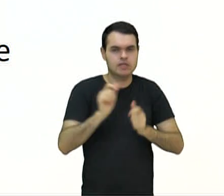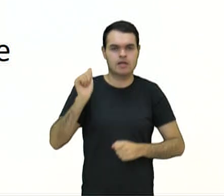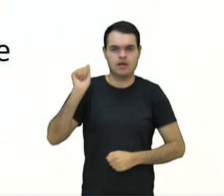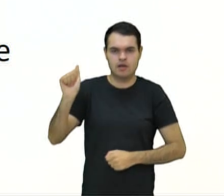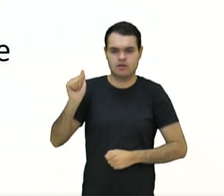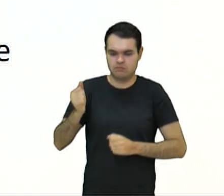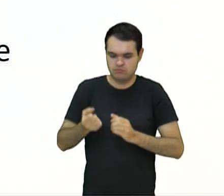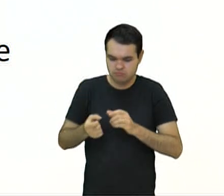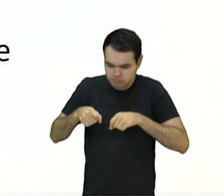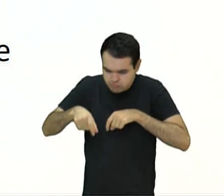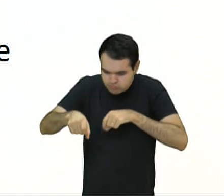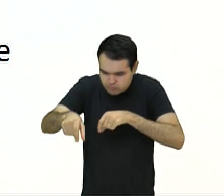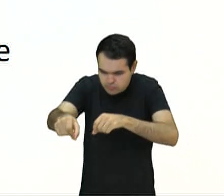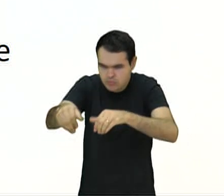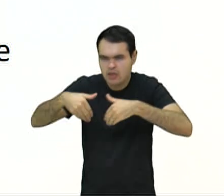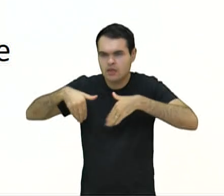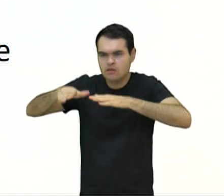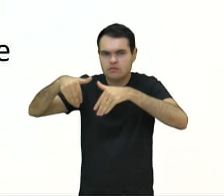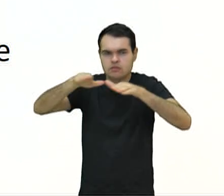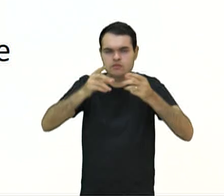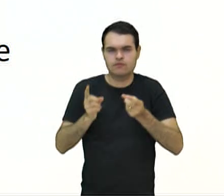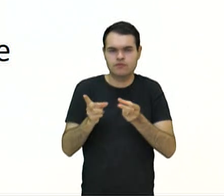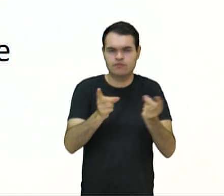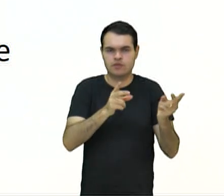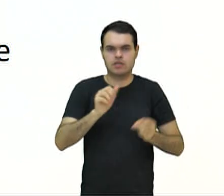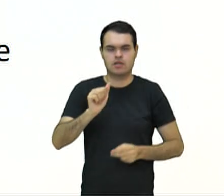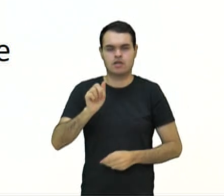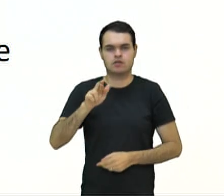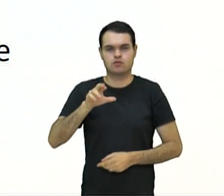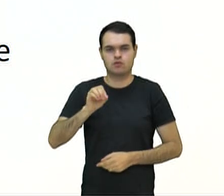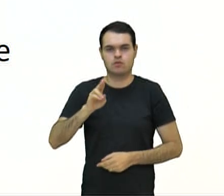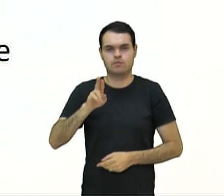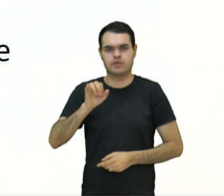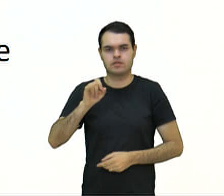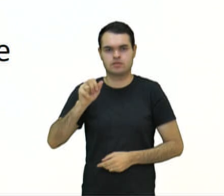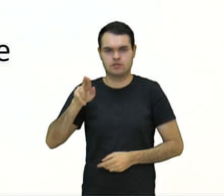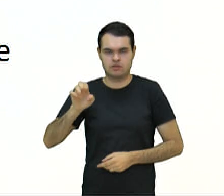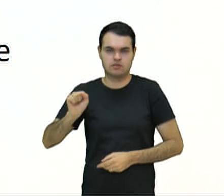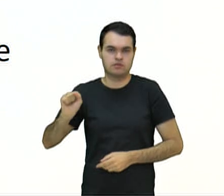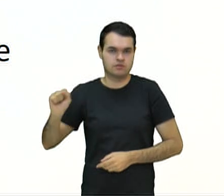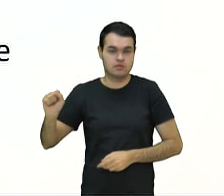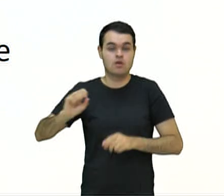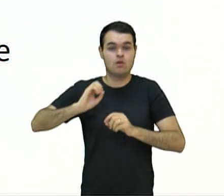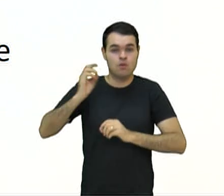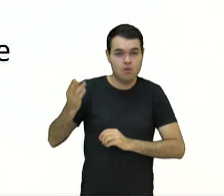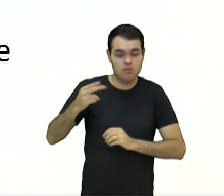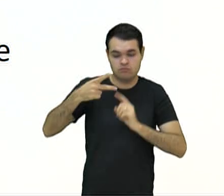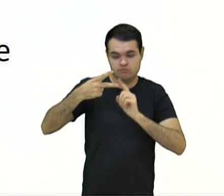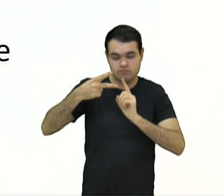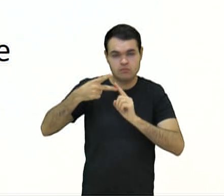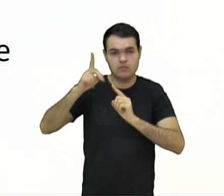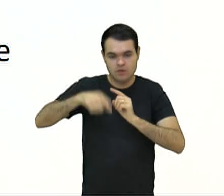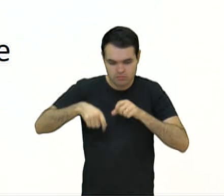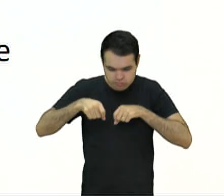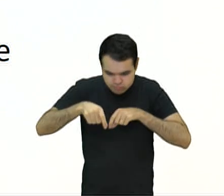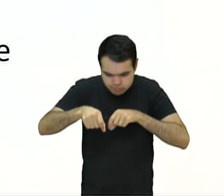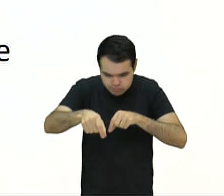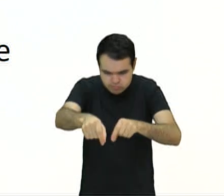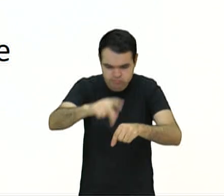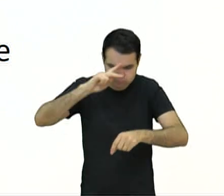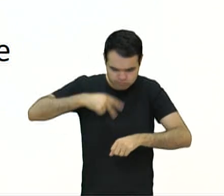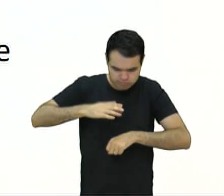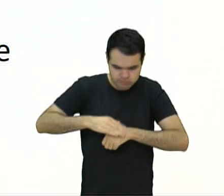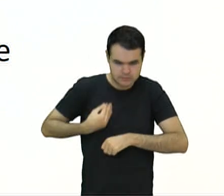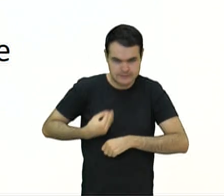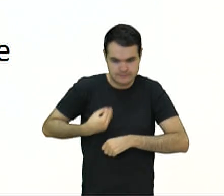produção de alimentos para exportação, o agrobusiness. Produção de alimentos para garantir a sobrevivência do agricultor, da sua família